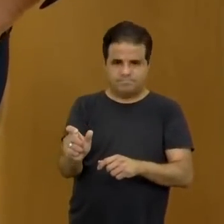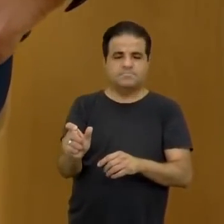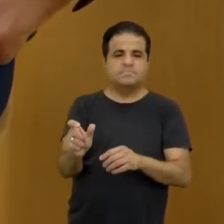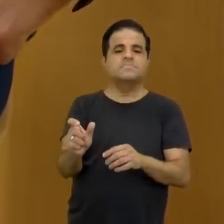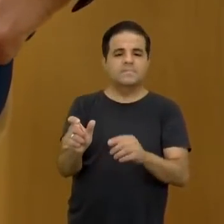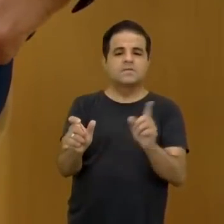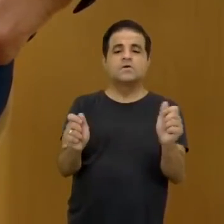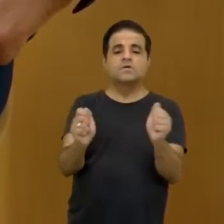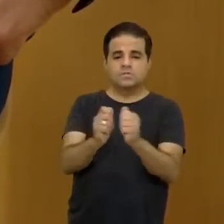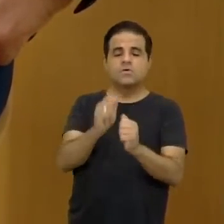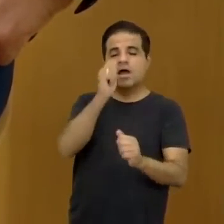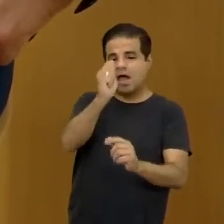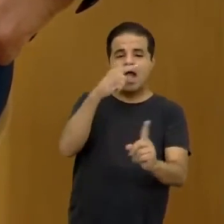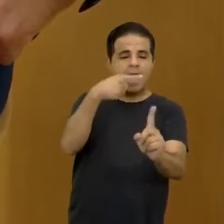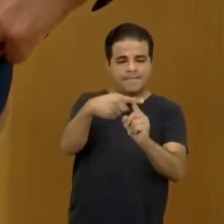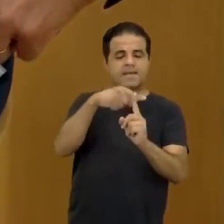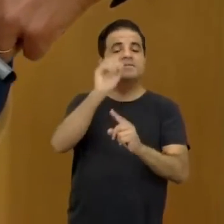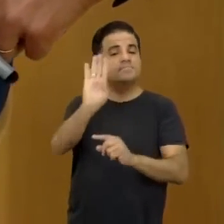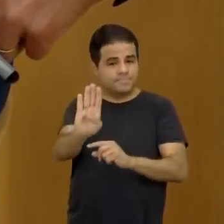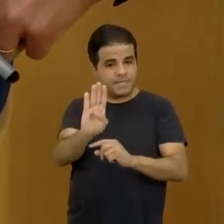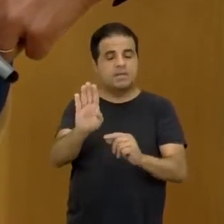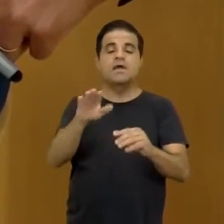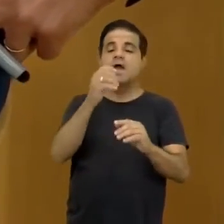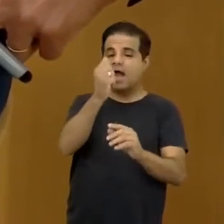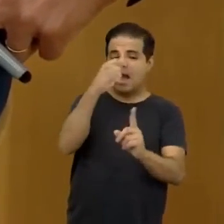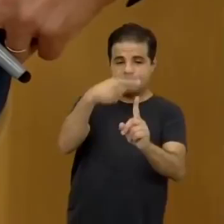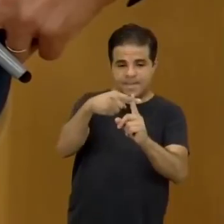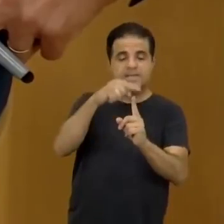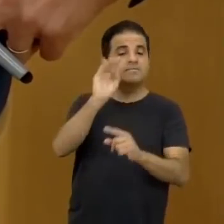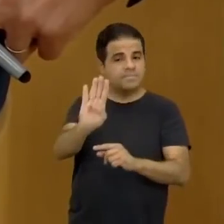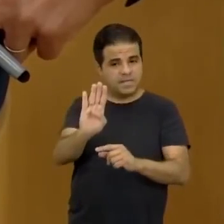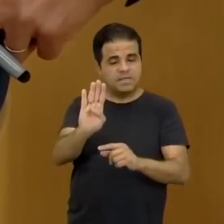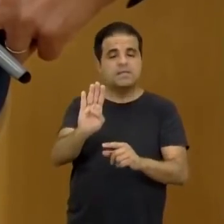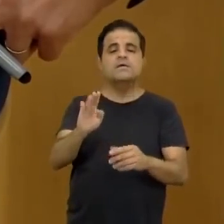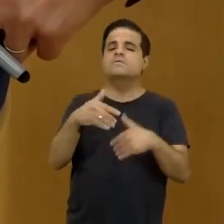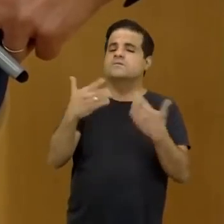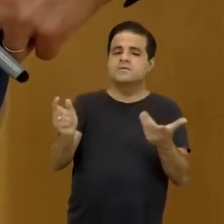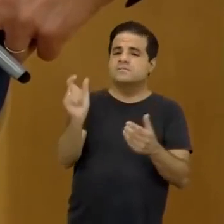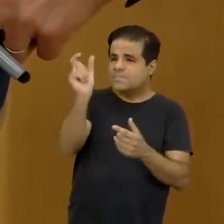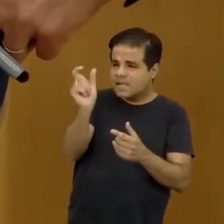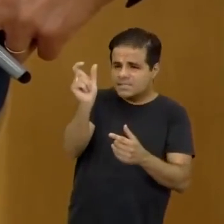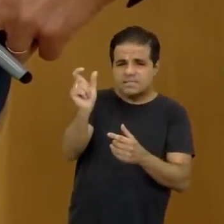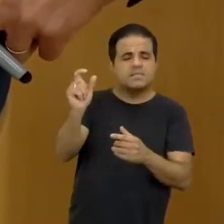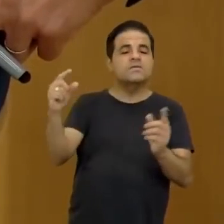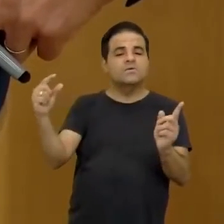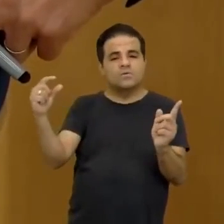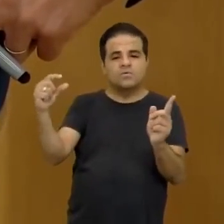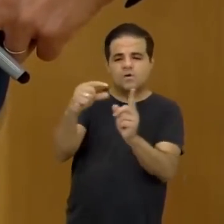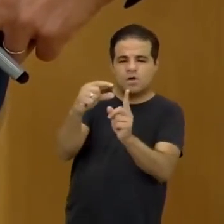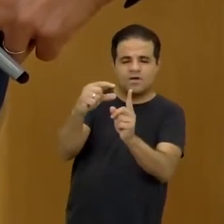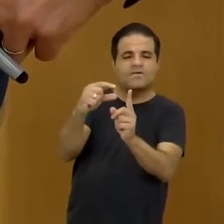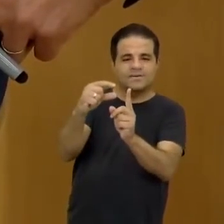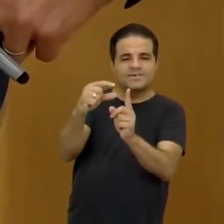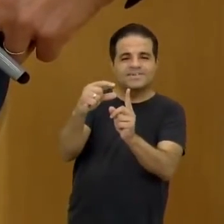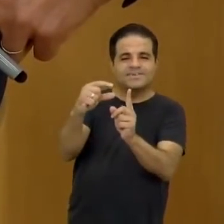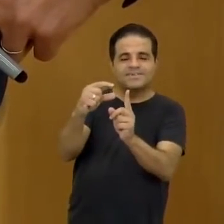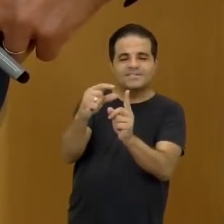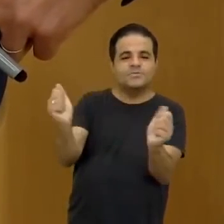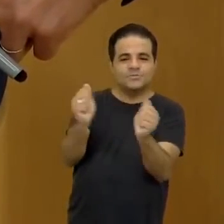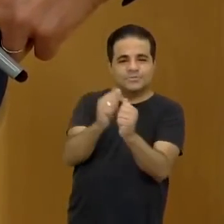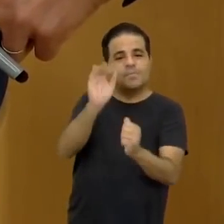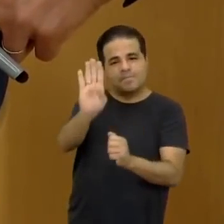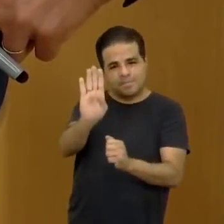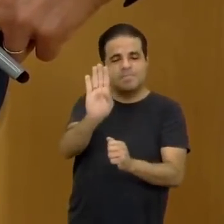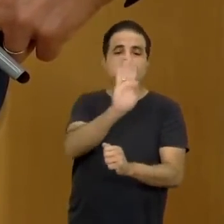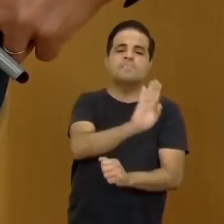ficou então assim ó A + B A + B E esse pedacinho eu vou completar com b